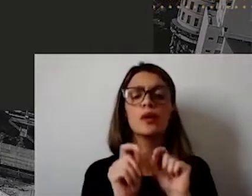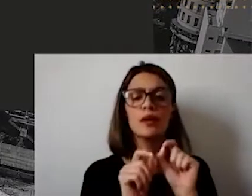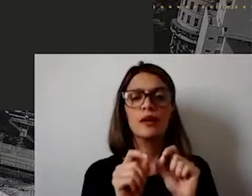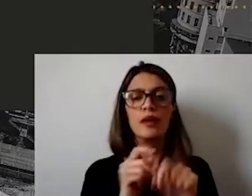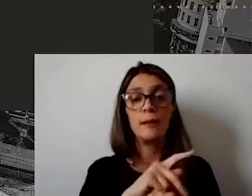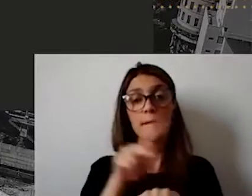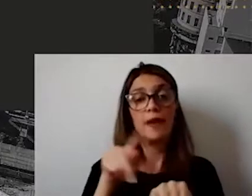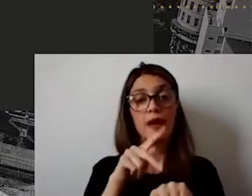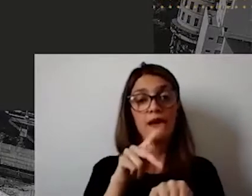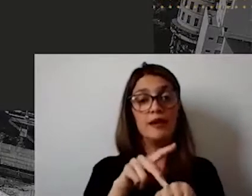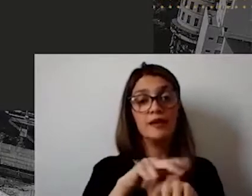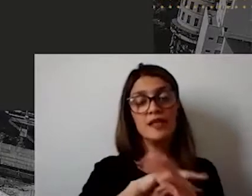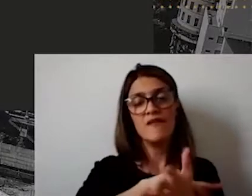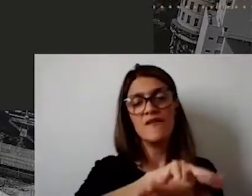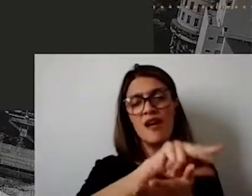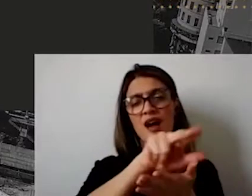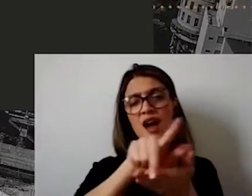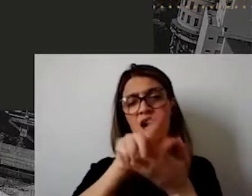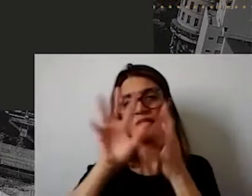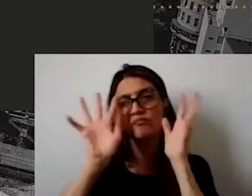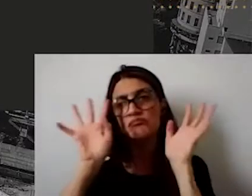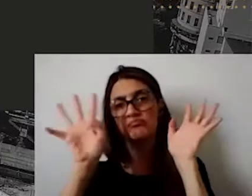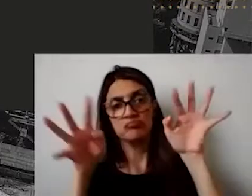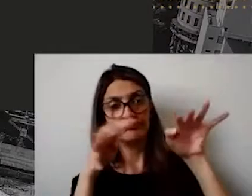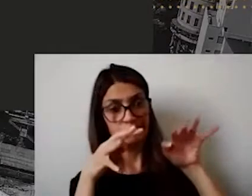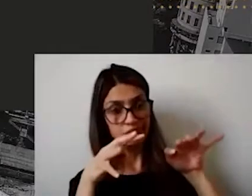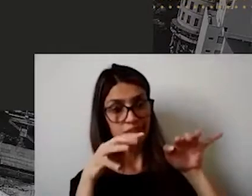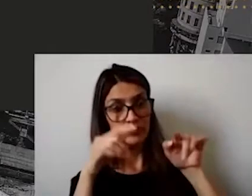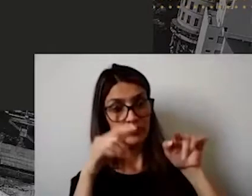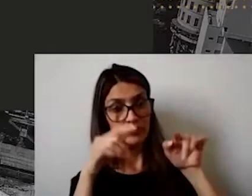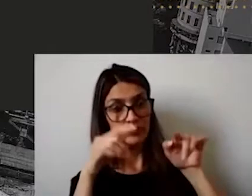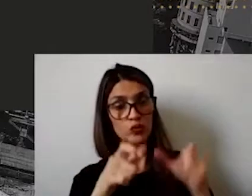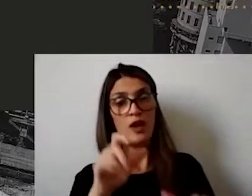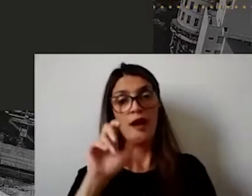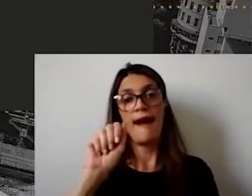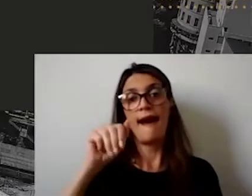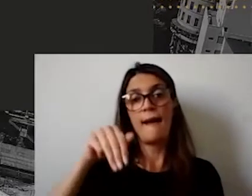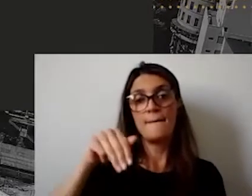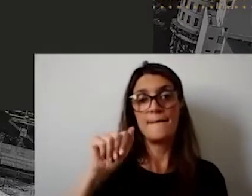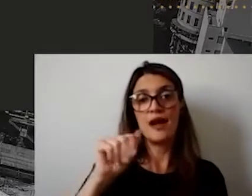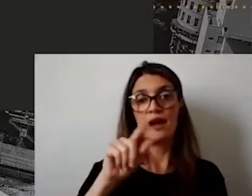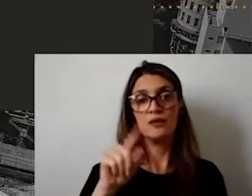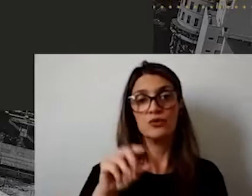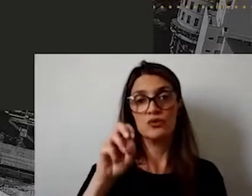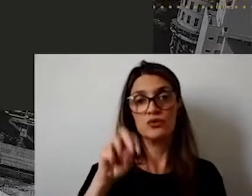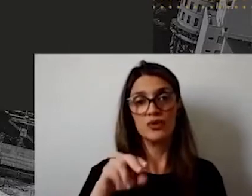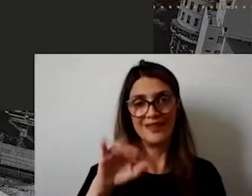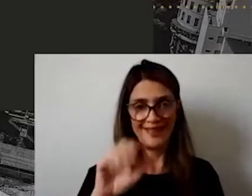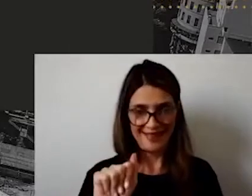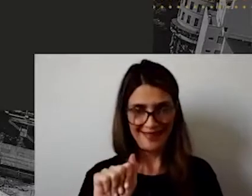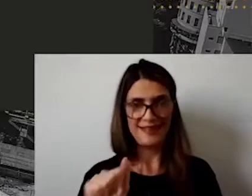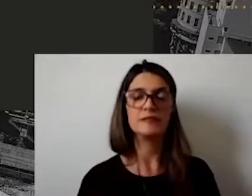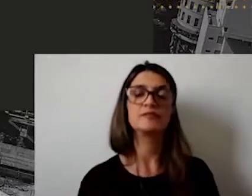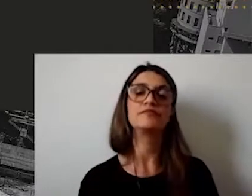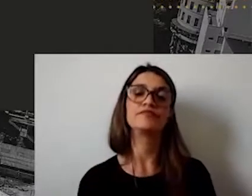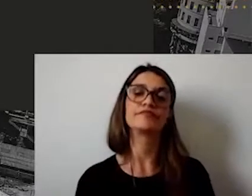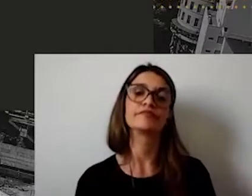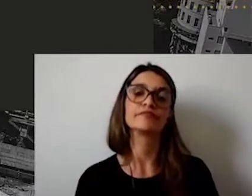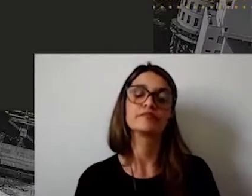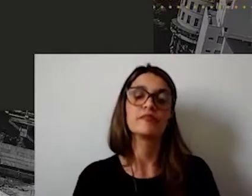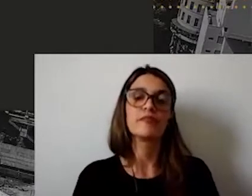Amazônia. Se discute em alguns círculos uma teoria meio conspiratória, etc.,